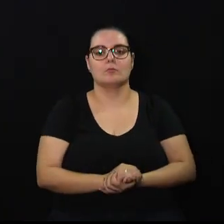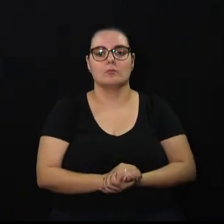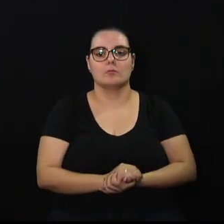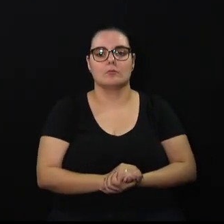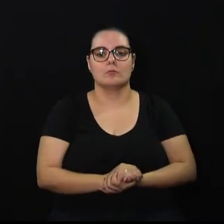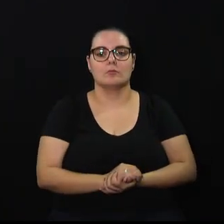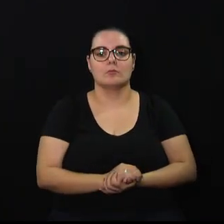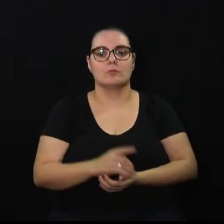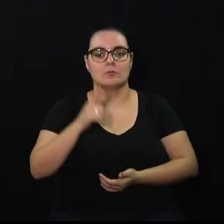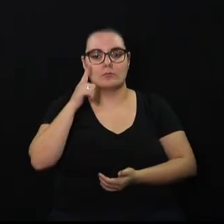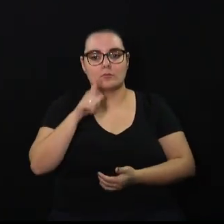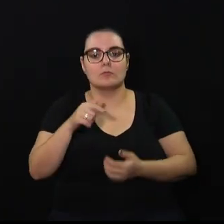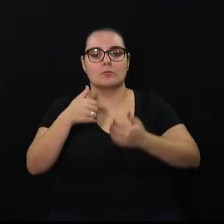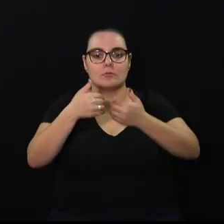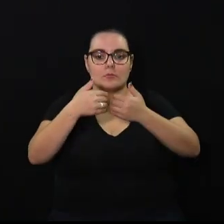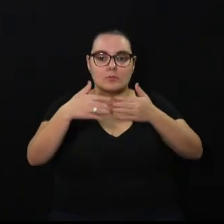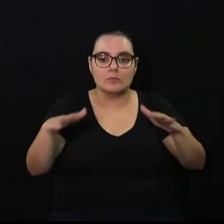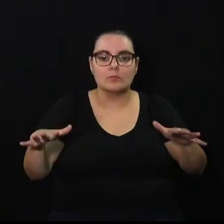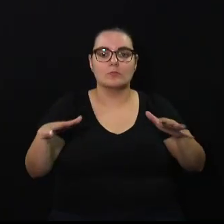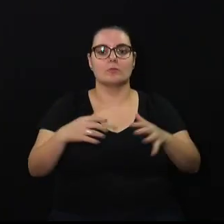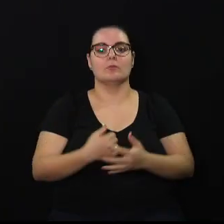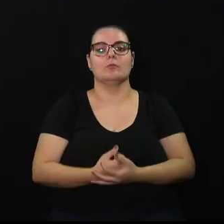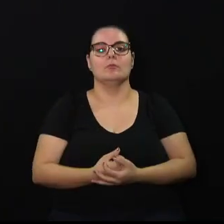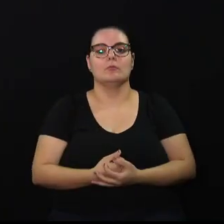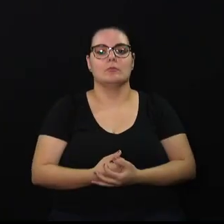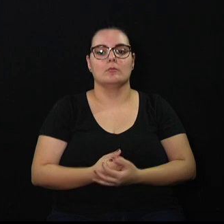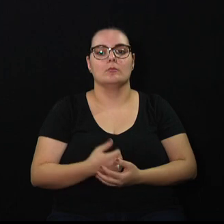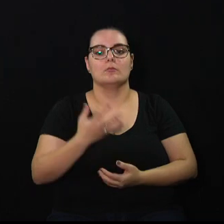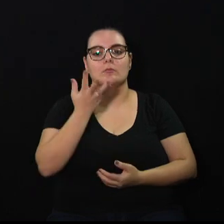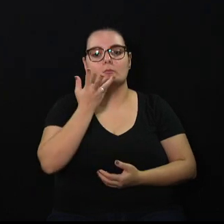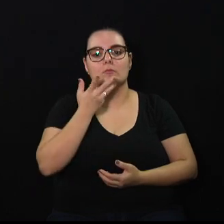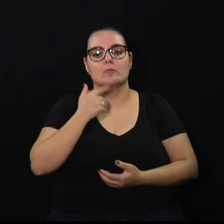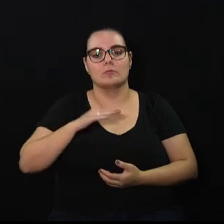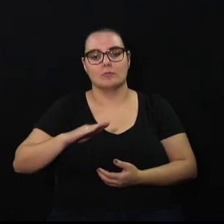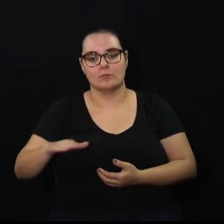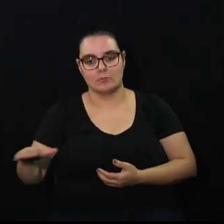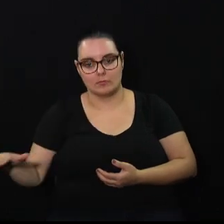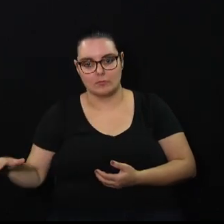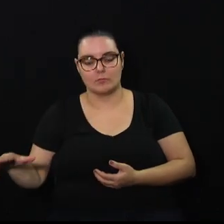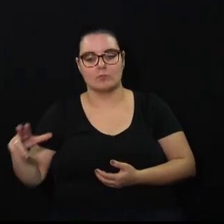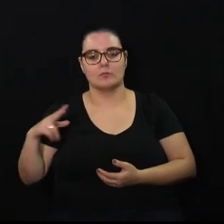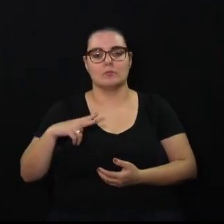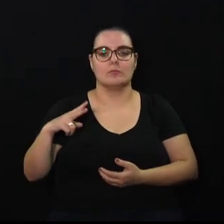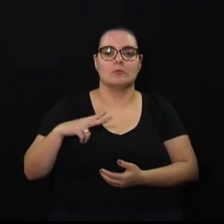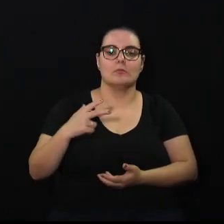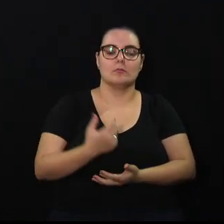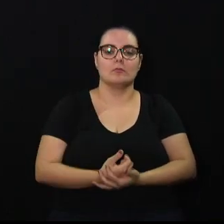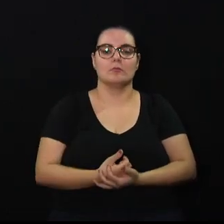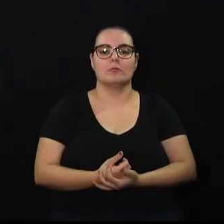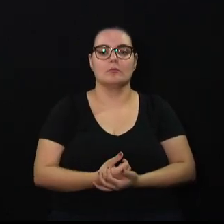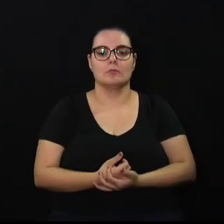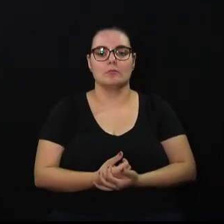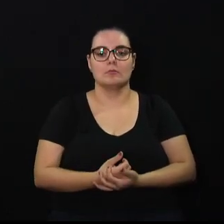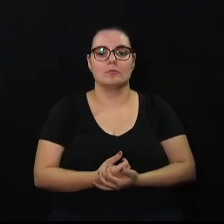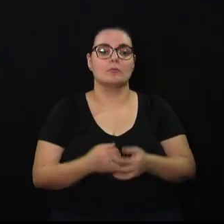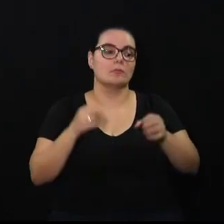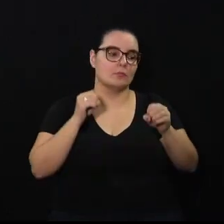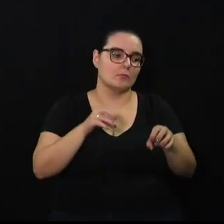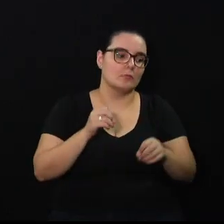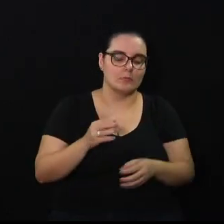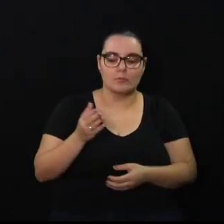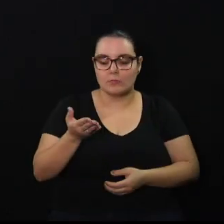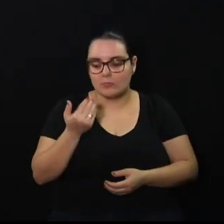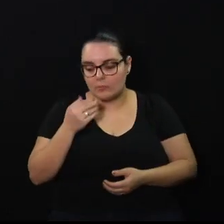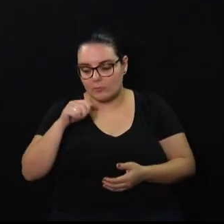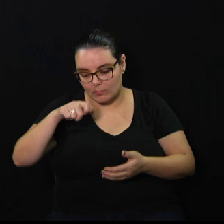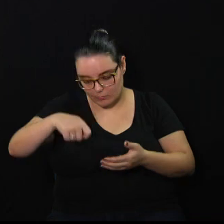gente consegue muito amplamente trabalhar isso com as nossas crianças com os nossos pacientes então a gente ensina comer a